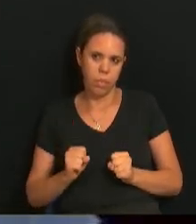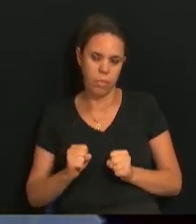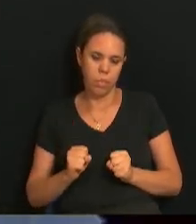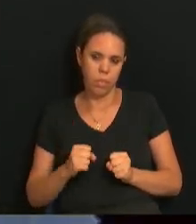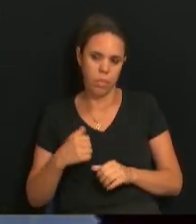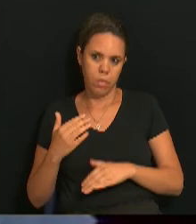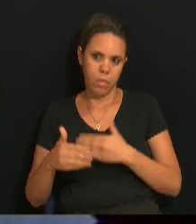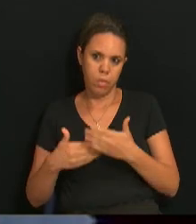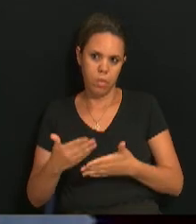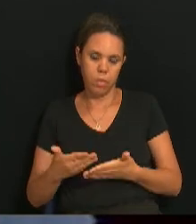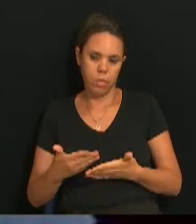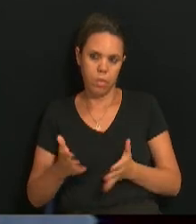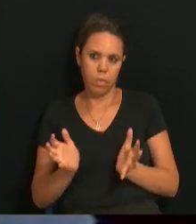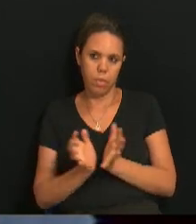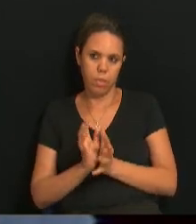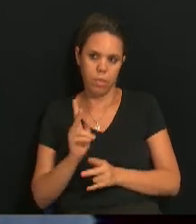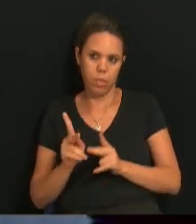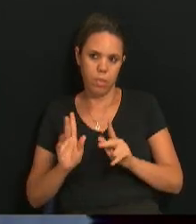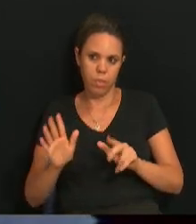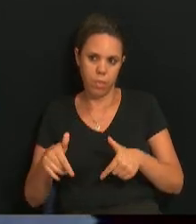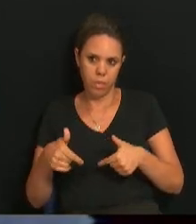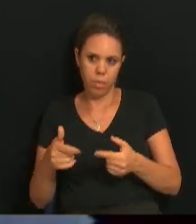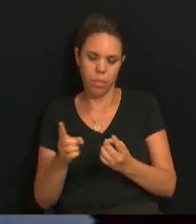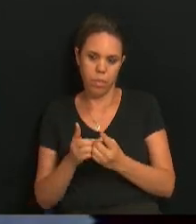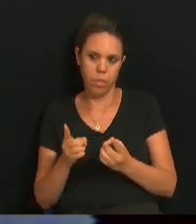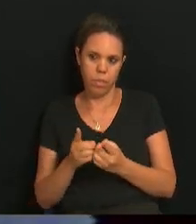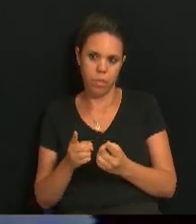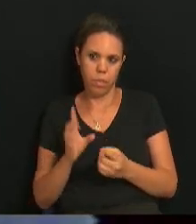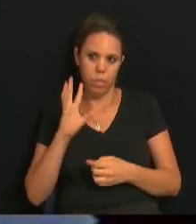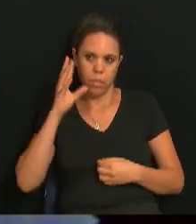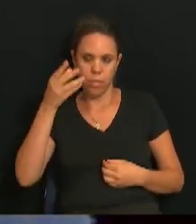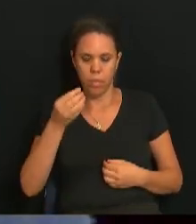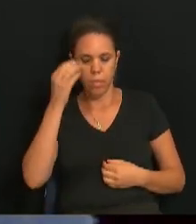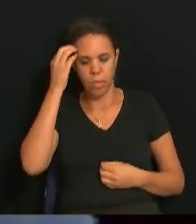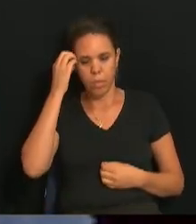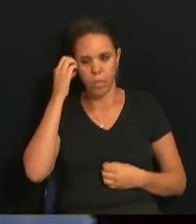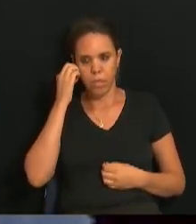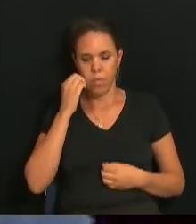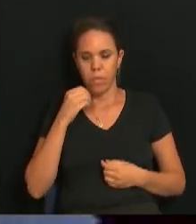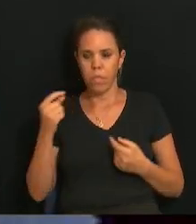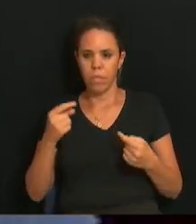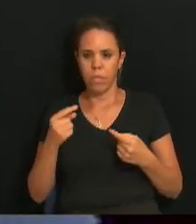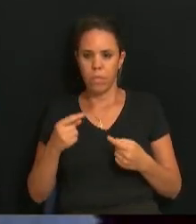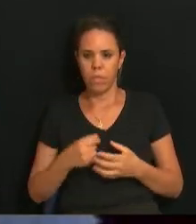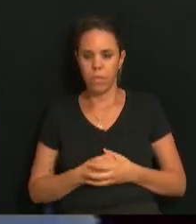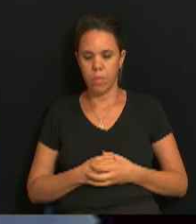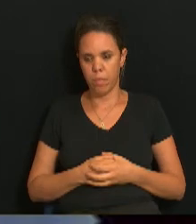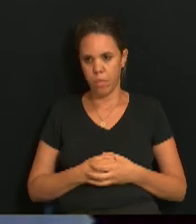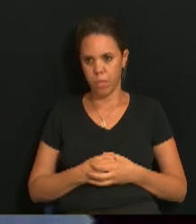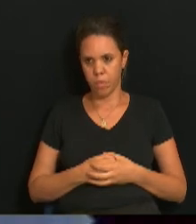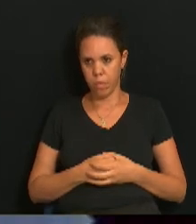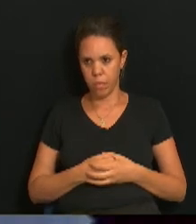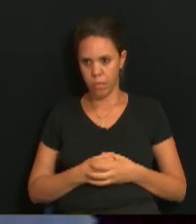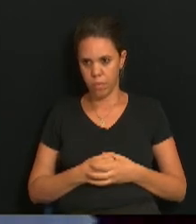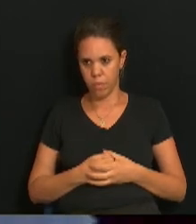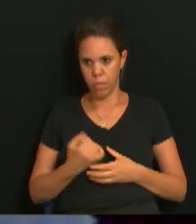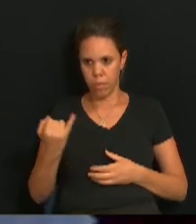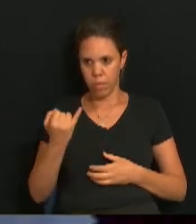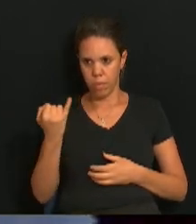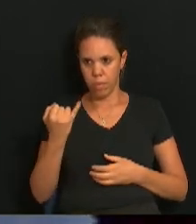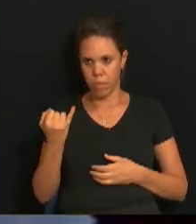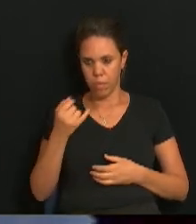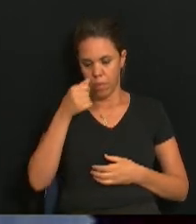envolver as comunidades que a gente atende também na compreensão das disputas que estão em jogo. Eu aponto que a importância da gente se valer